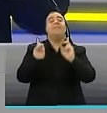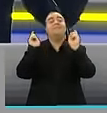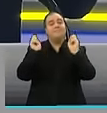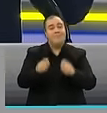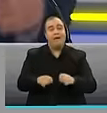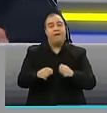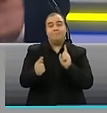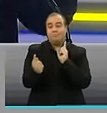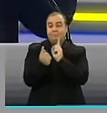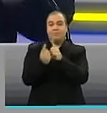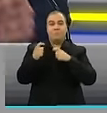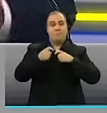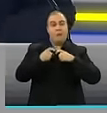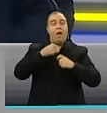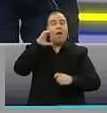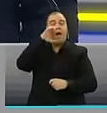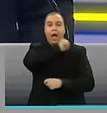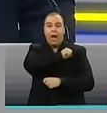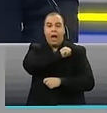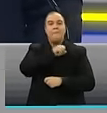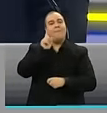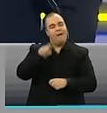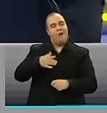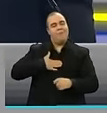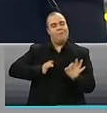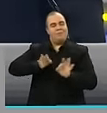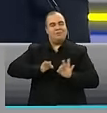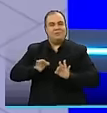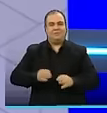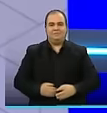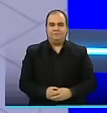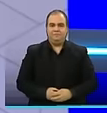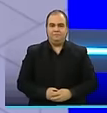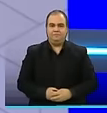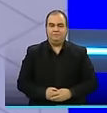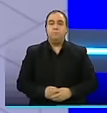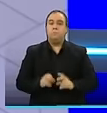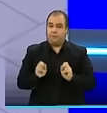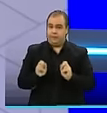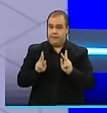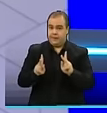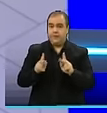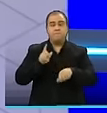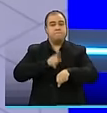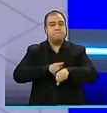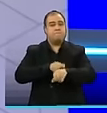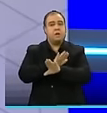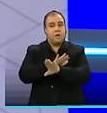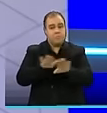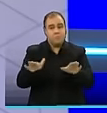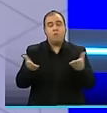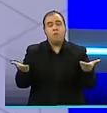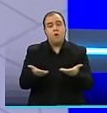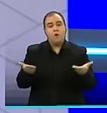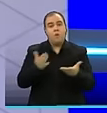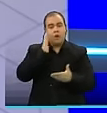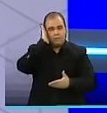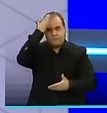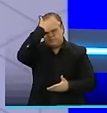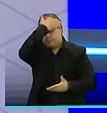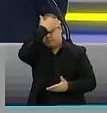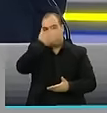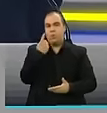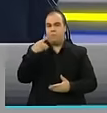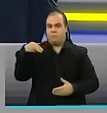consulta rápido perto da tua casa com Poupa Tempo da Saúde. Perfeito. Ó, Datena! Datena, por favor, um